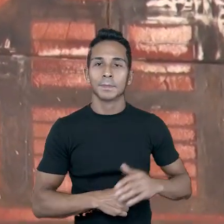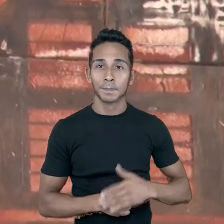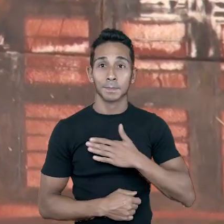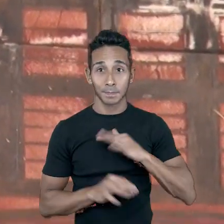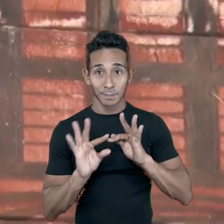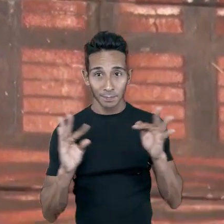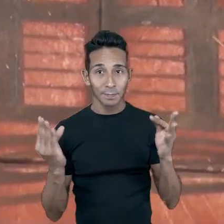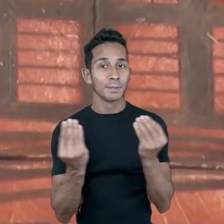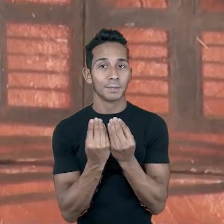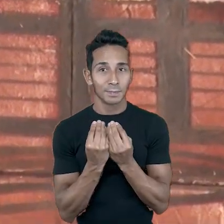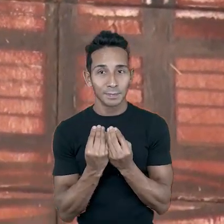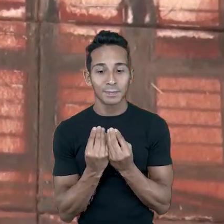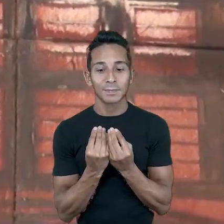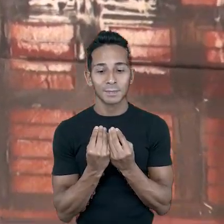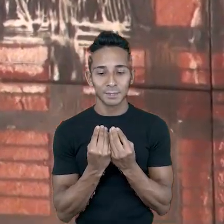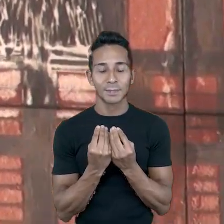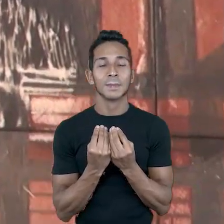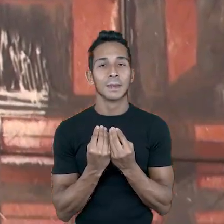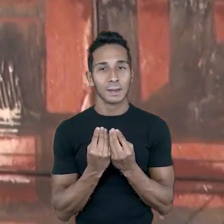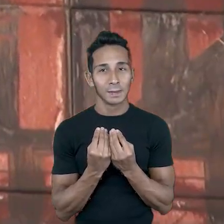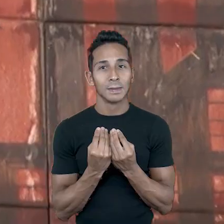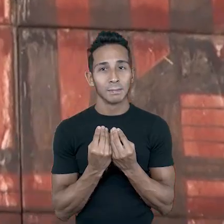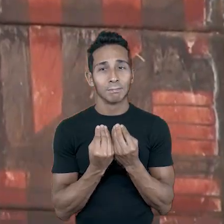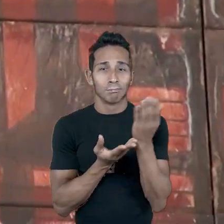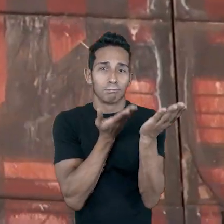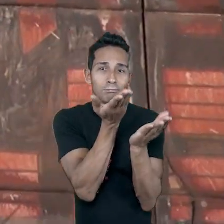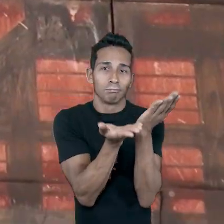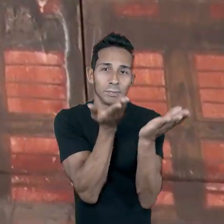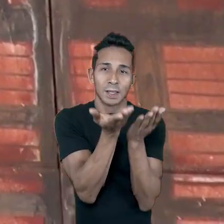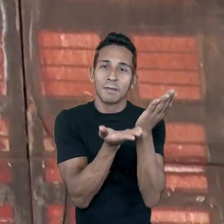Então, assim, a minha família foram